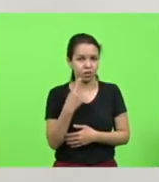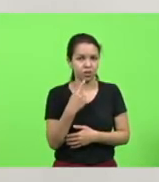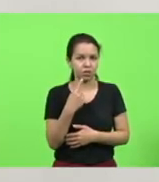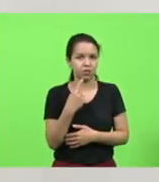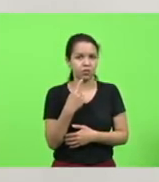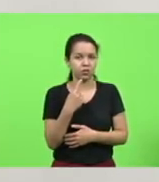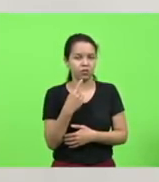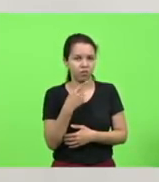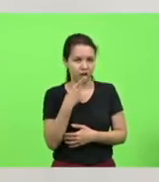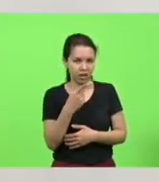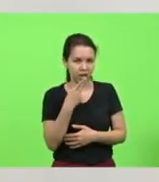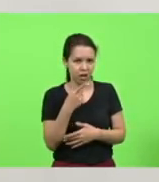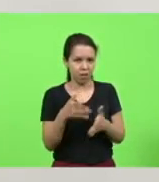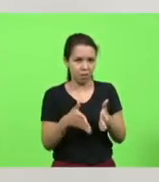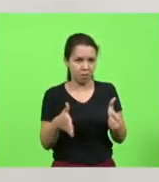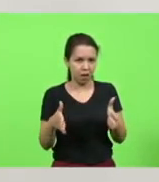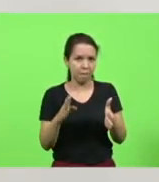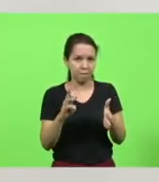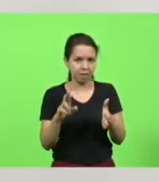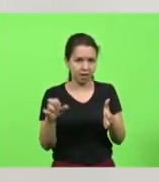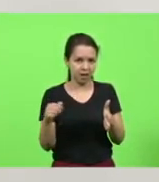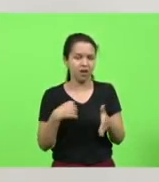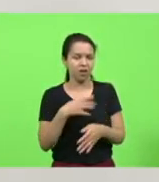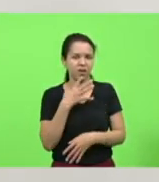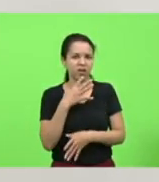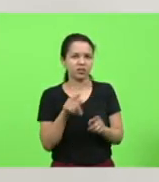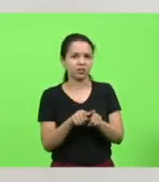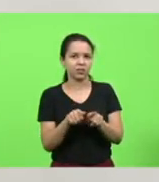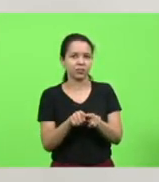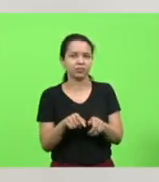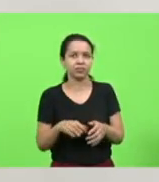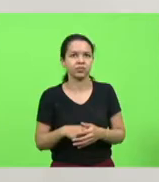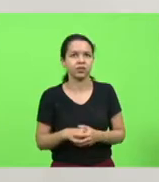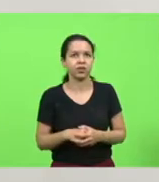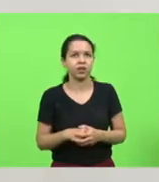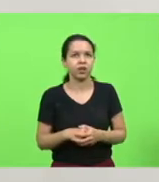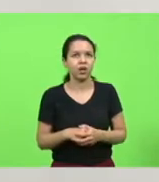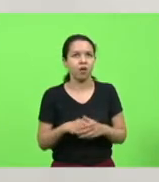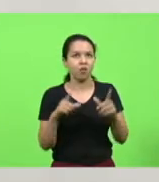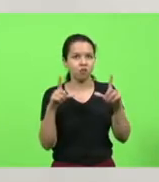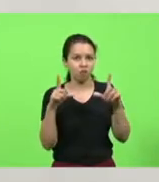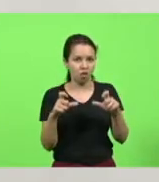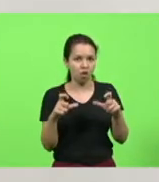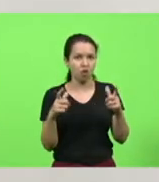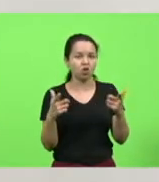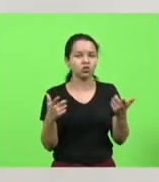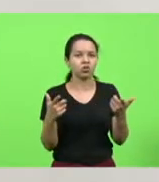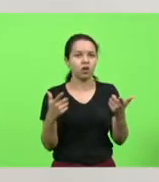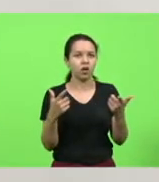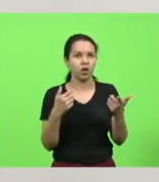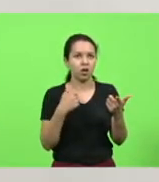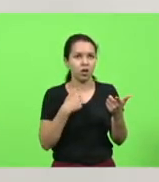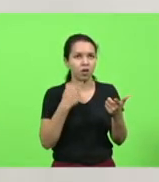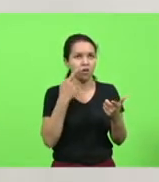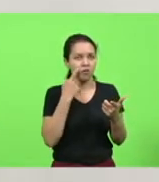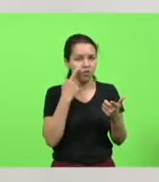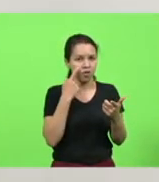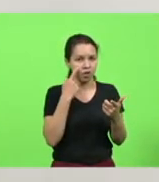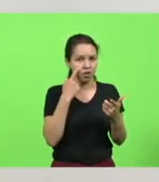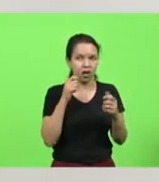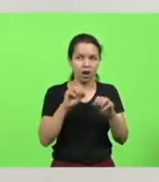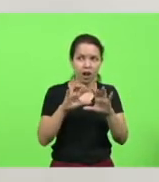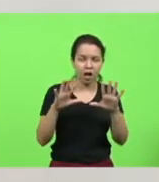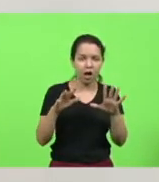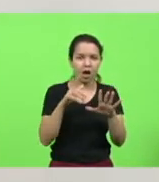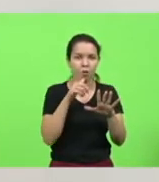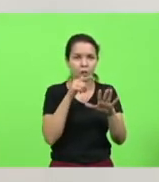Laguna. Não, eu sei, eu conheço também. Eu tenho uma foto, que breve eu vou trazer ela aqui, que eu consegui bater agora num dia claro, de maré